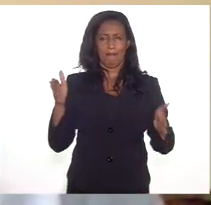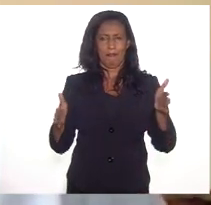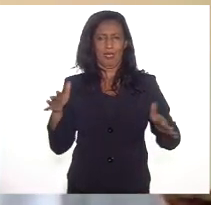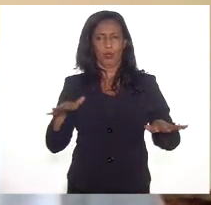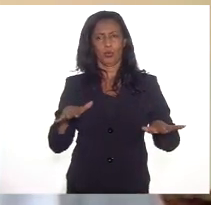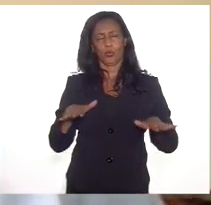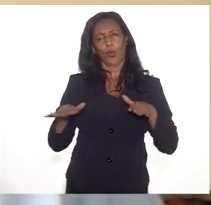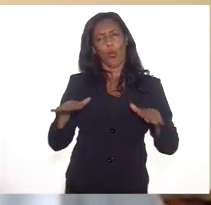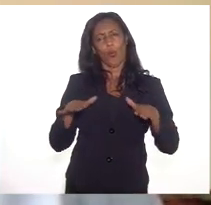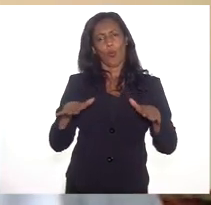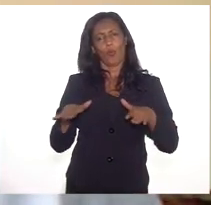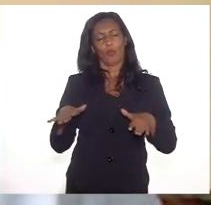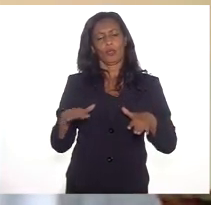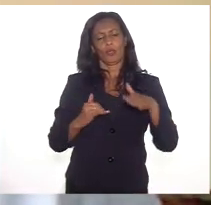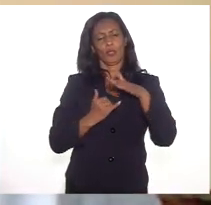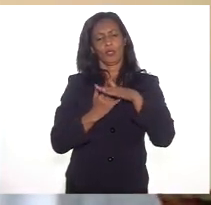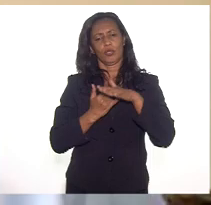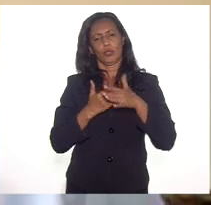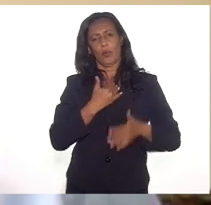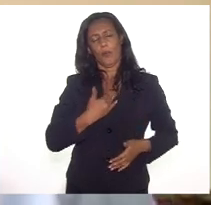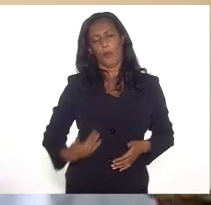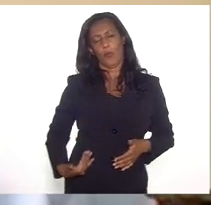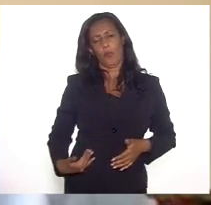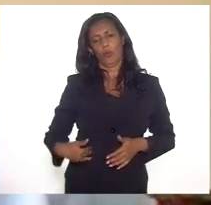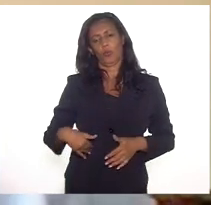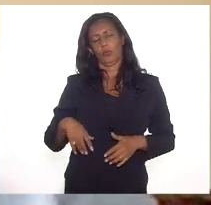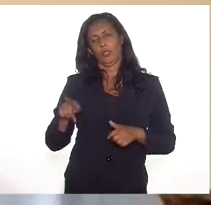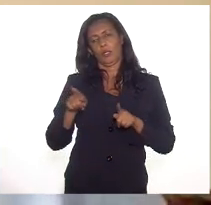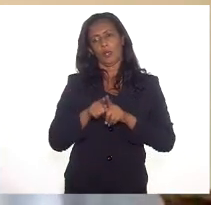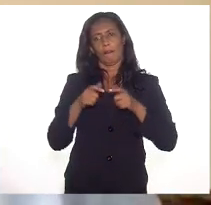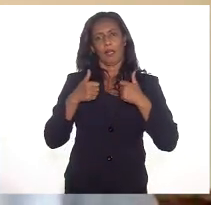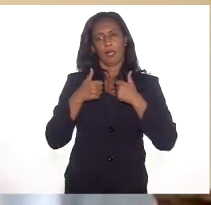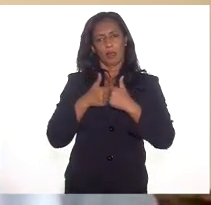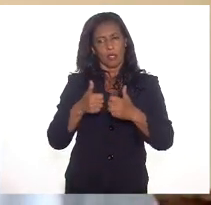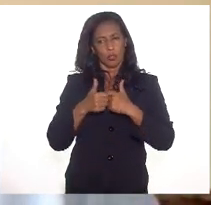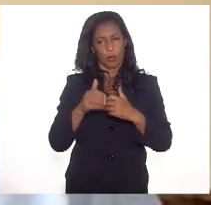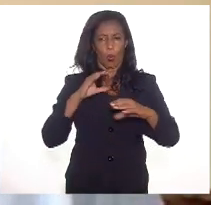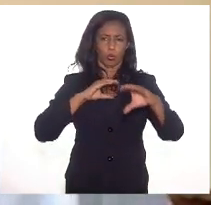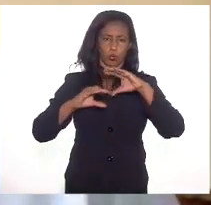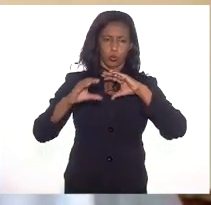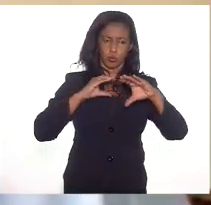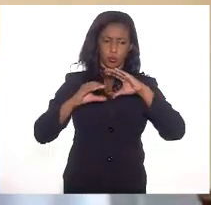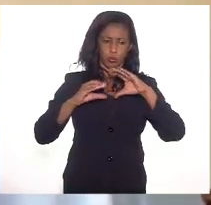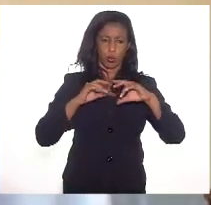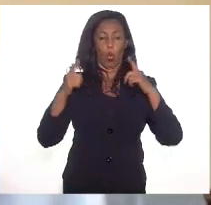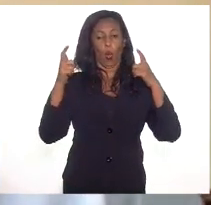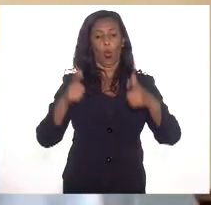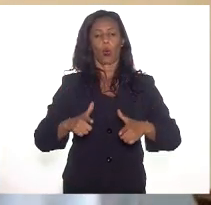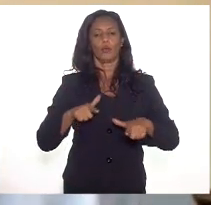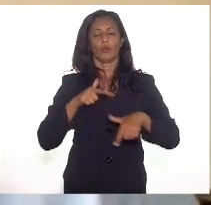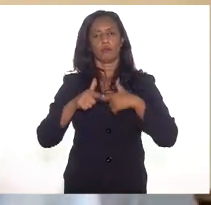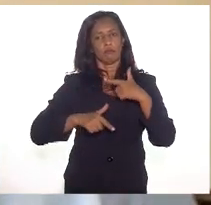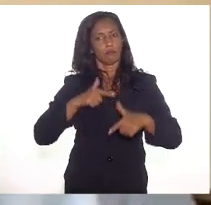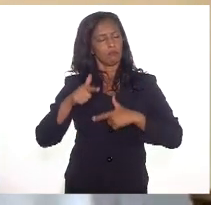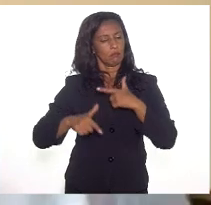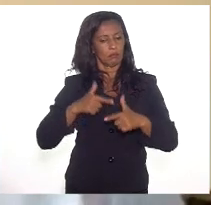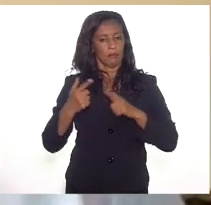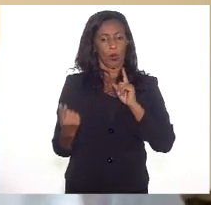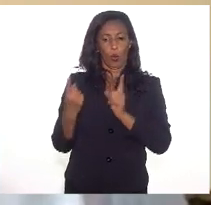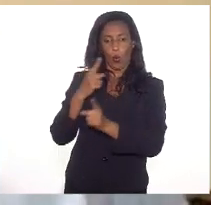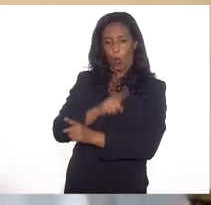nas instituições públicas, nos meios de transporte, nos meios de comunicação, onde se trabalhe